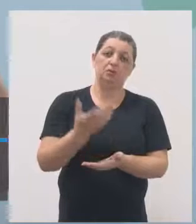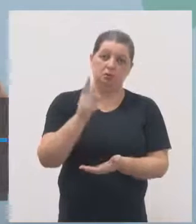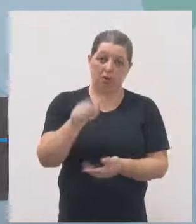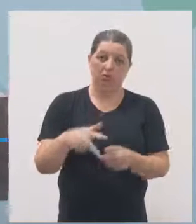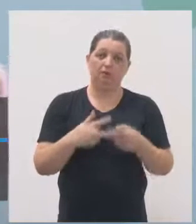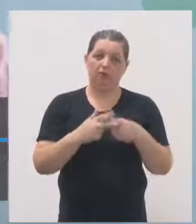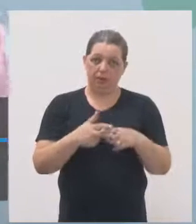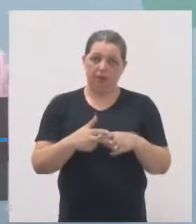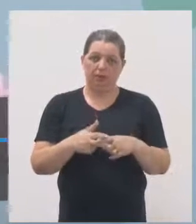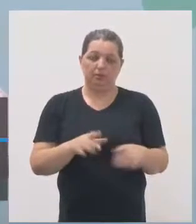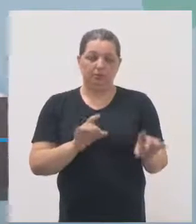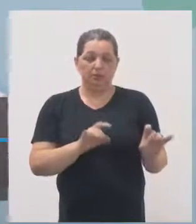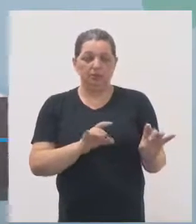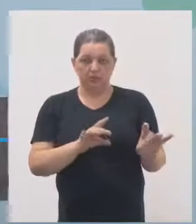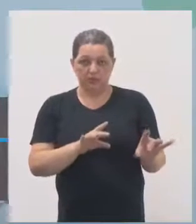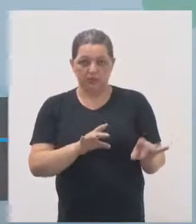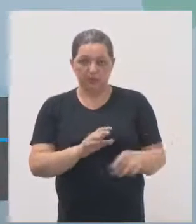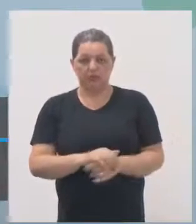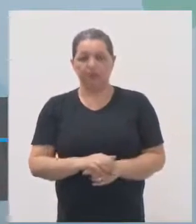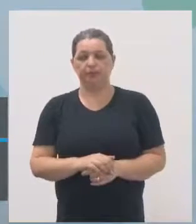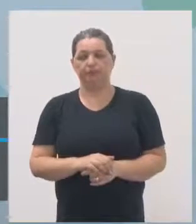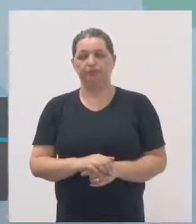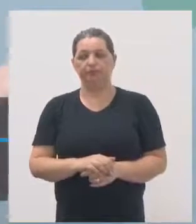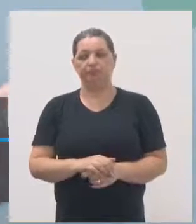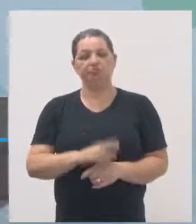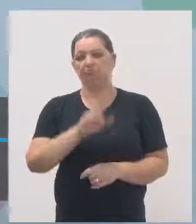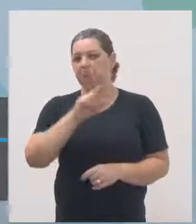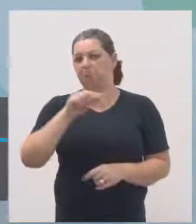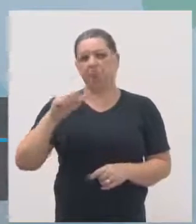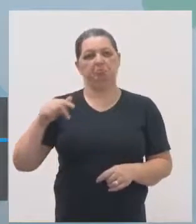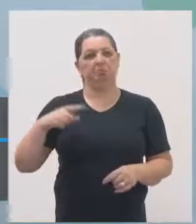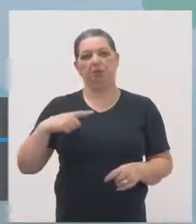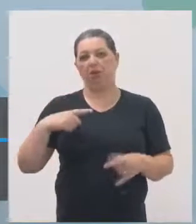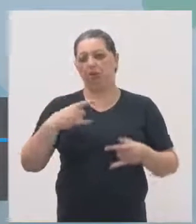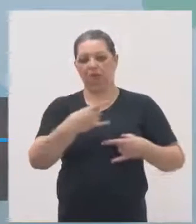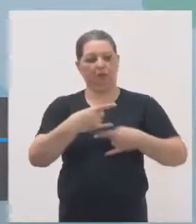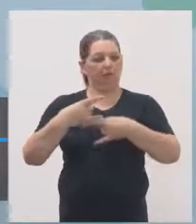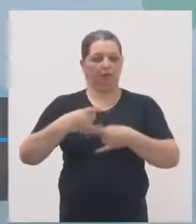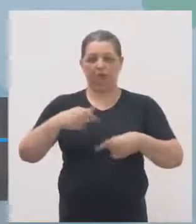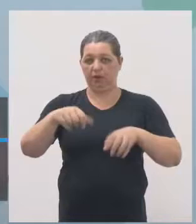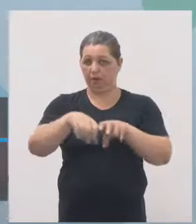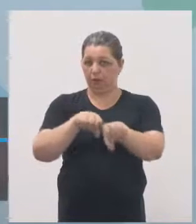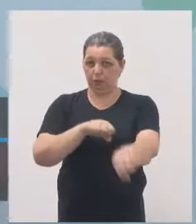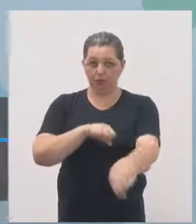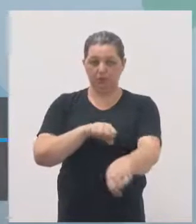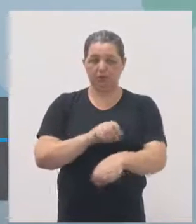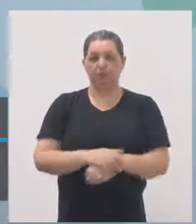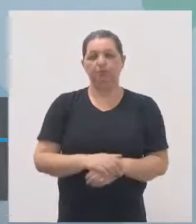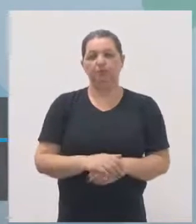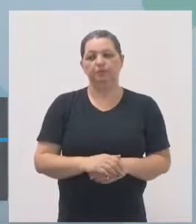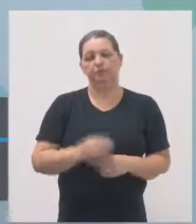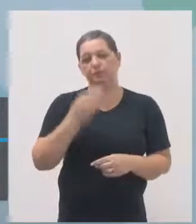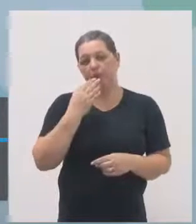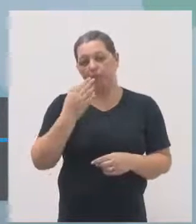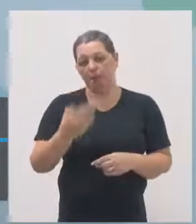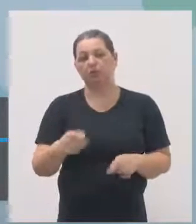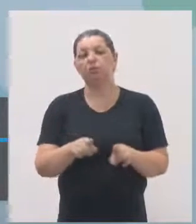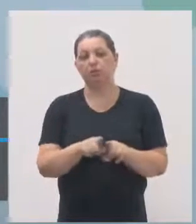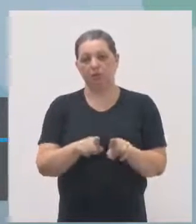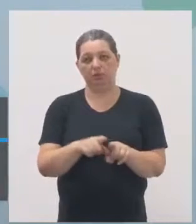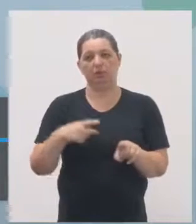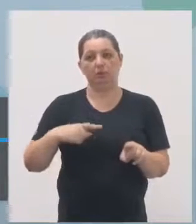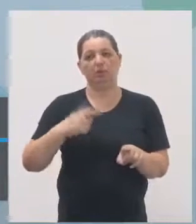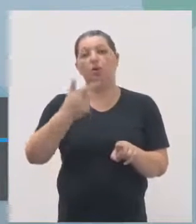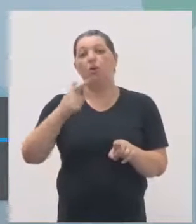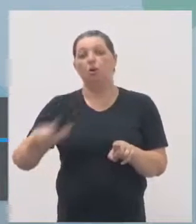ferramenta especificamente que a gente nunca trabalhou aqui, né, nessas formações. Então a demanda surgiu disso e também a gente vai trazer um